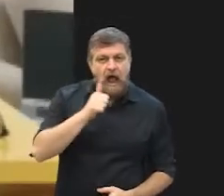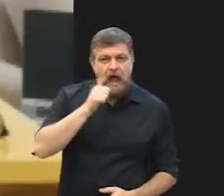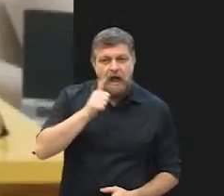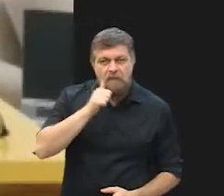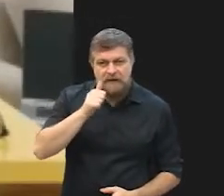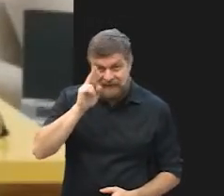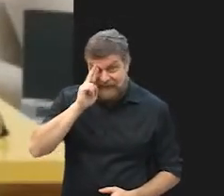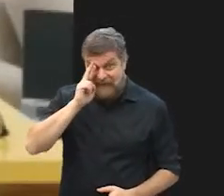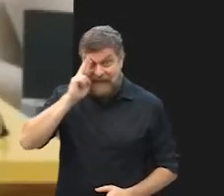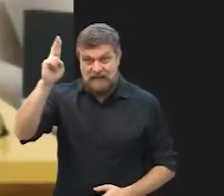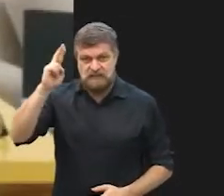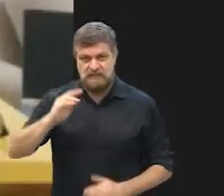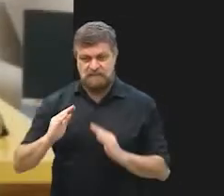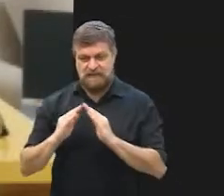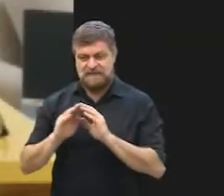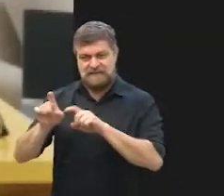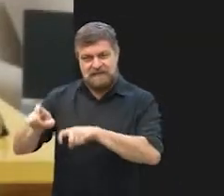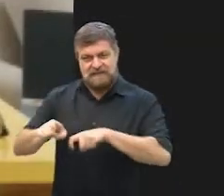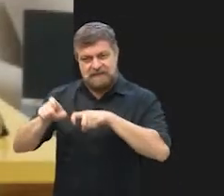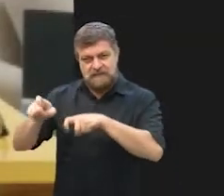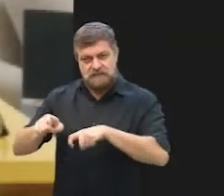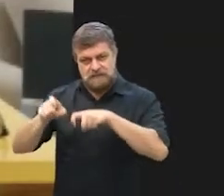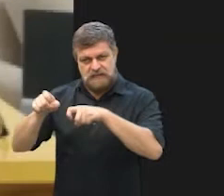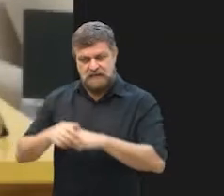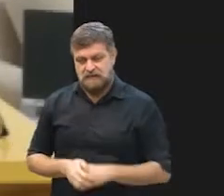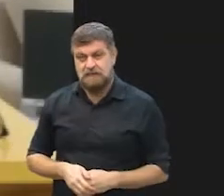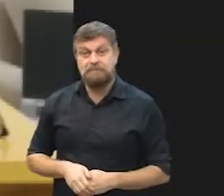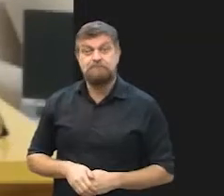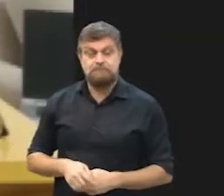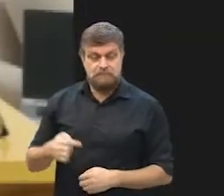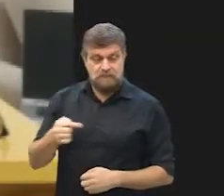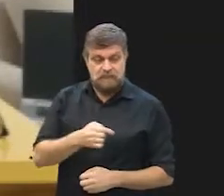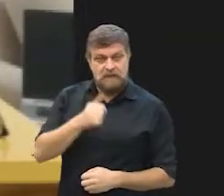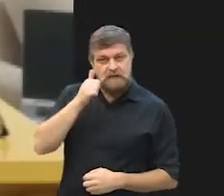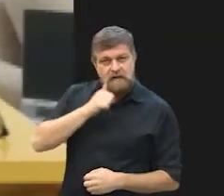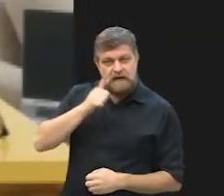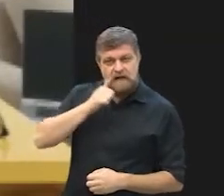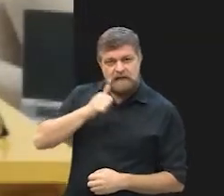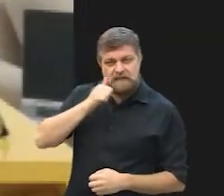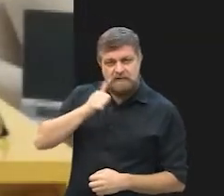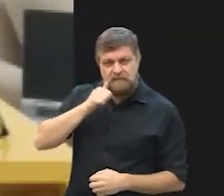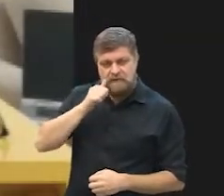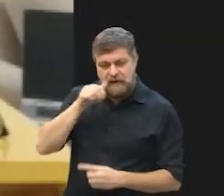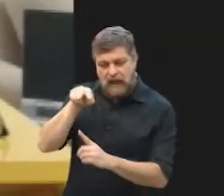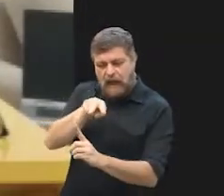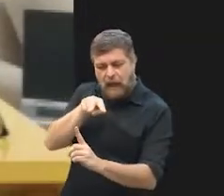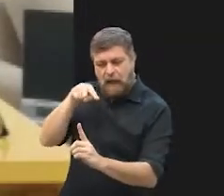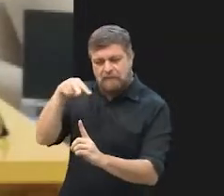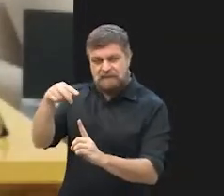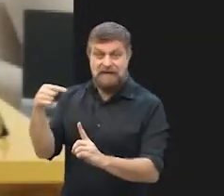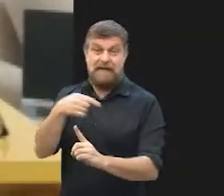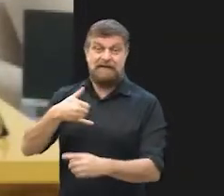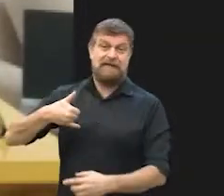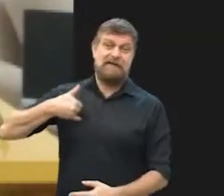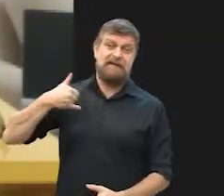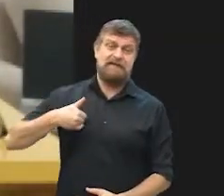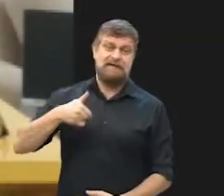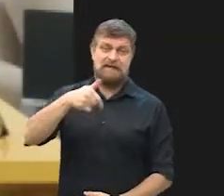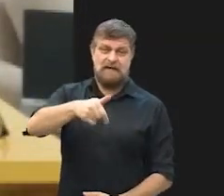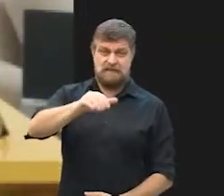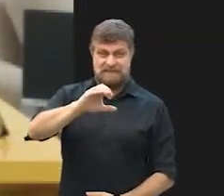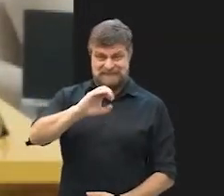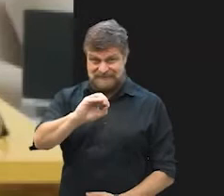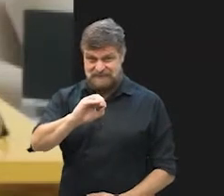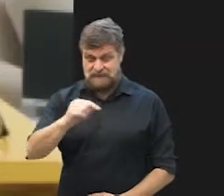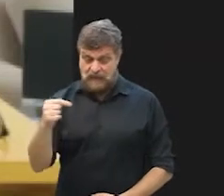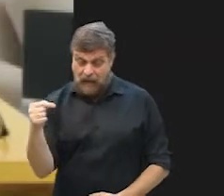dona da chácara, na verdade, na história, ela quebra um pouco essa perspectiva, porque ela tem 70 anos de idade e